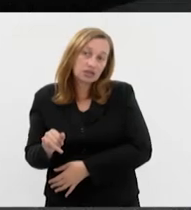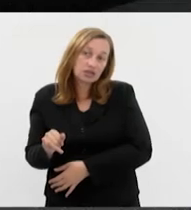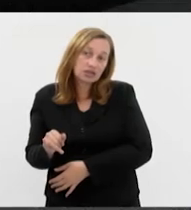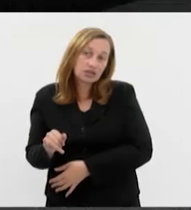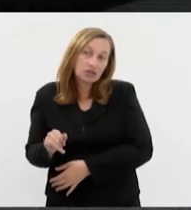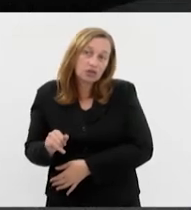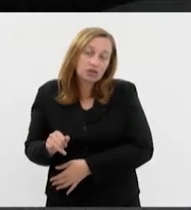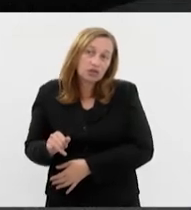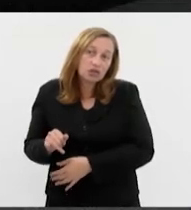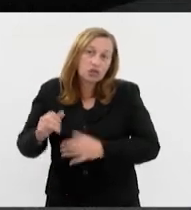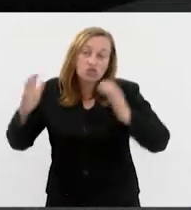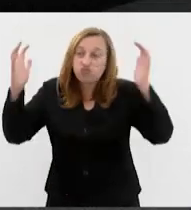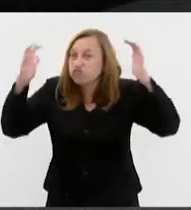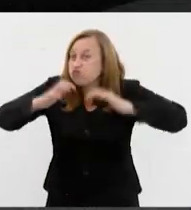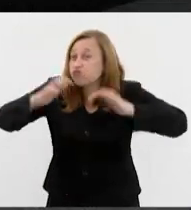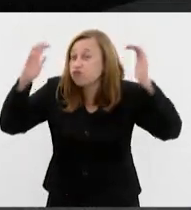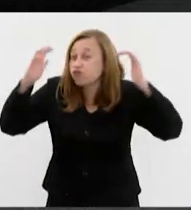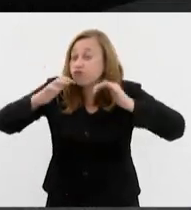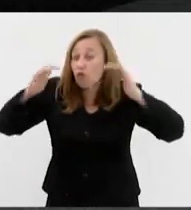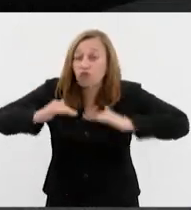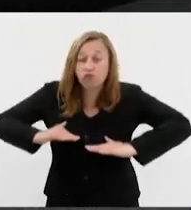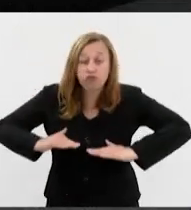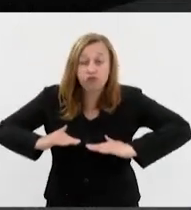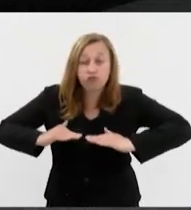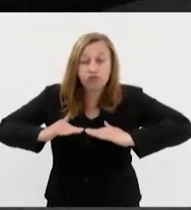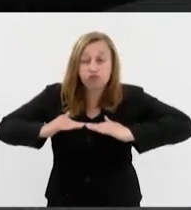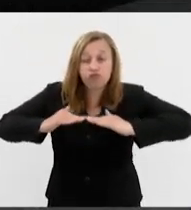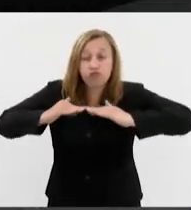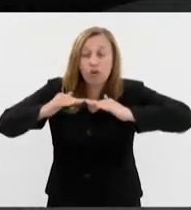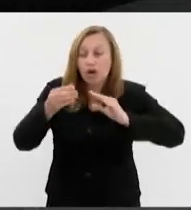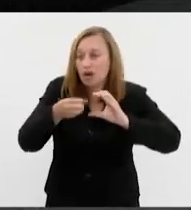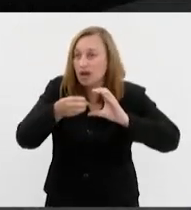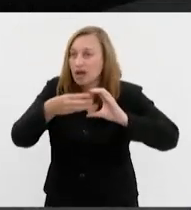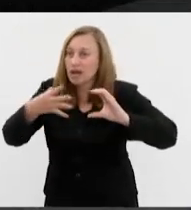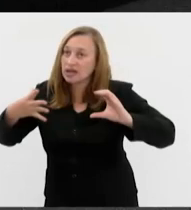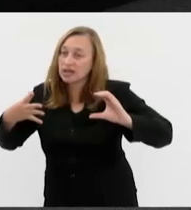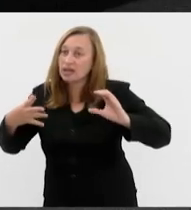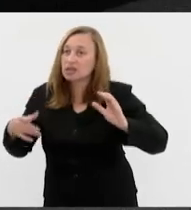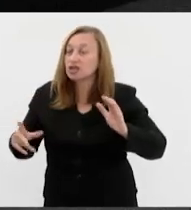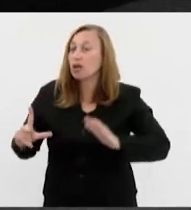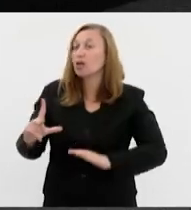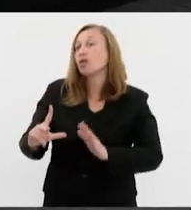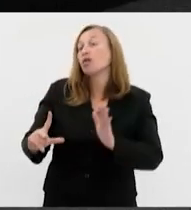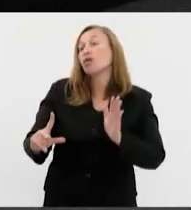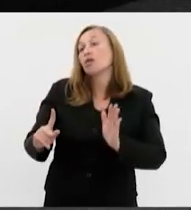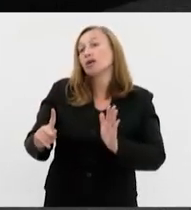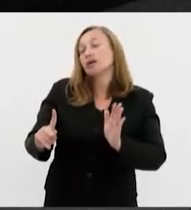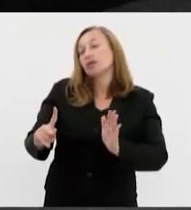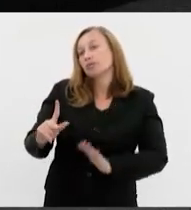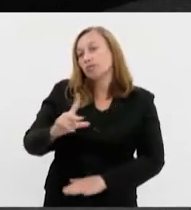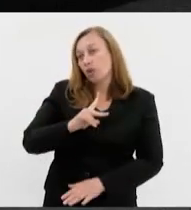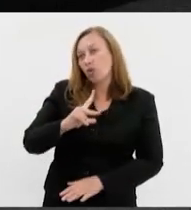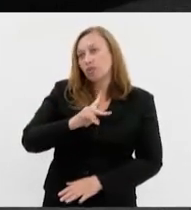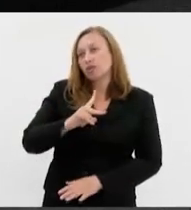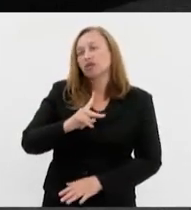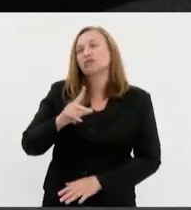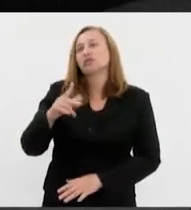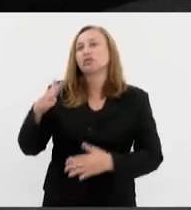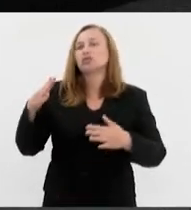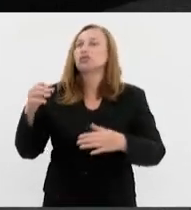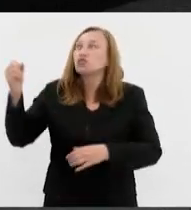quantidades volumosas, inclusive características do verão. Então, a gente sabe que vai